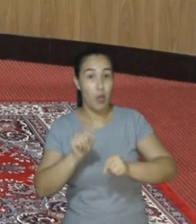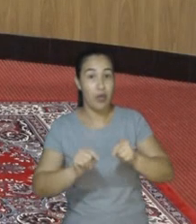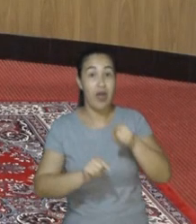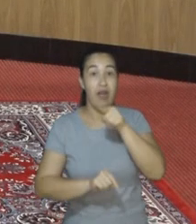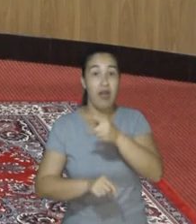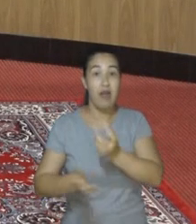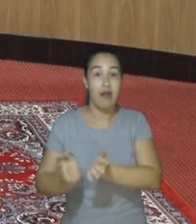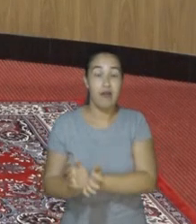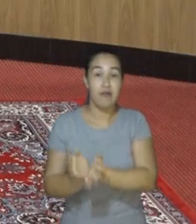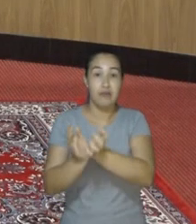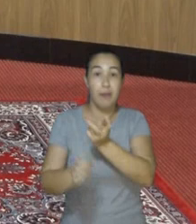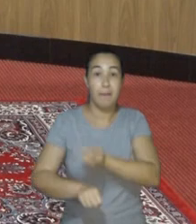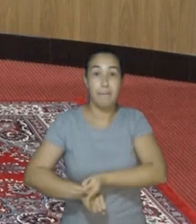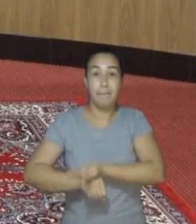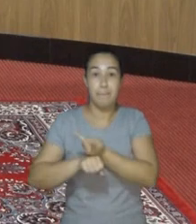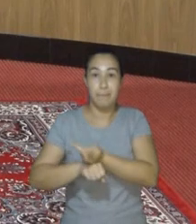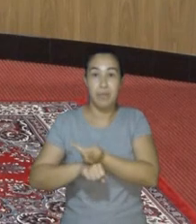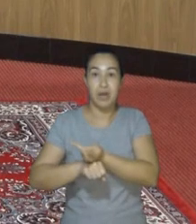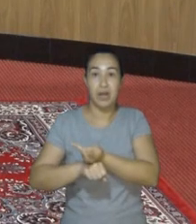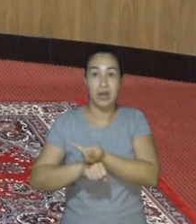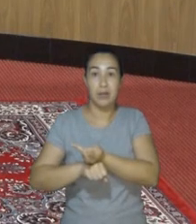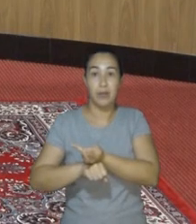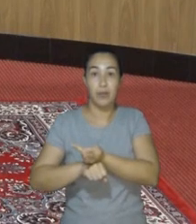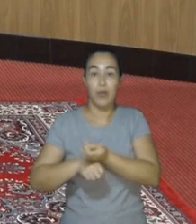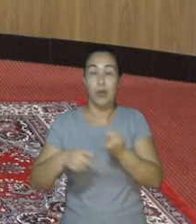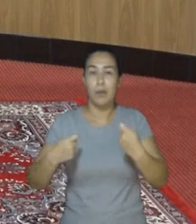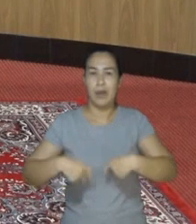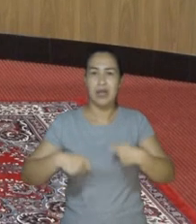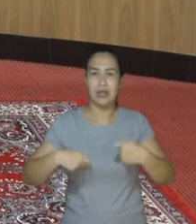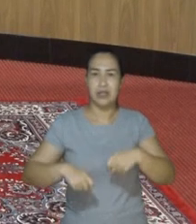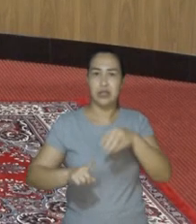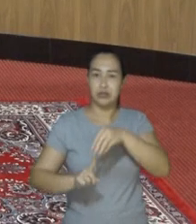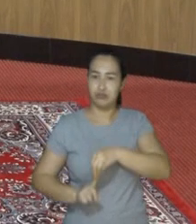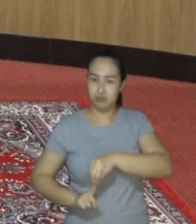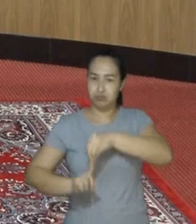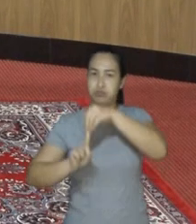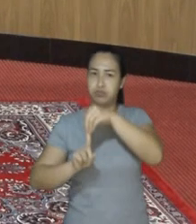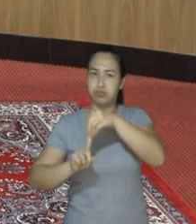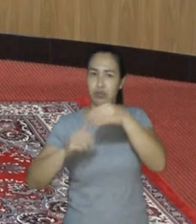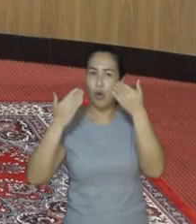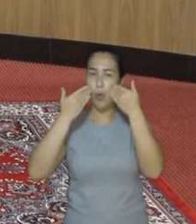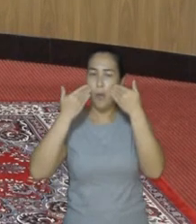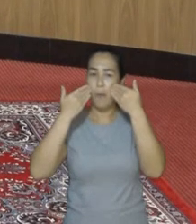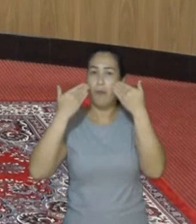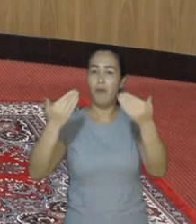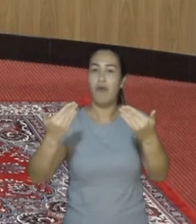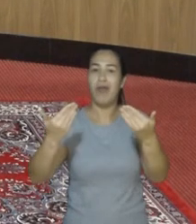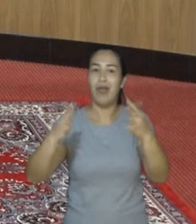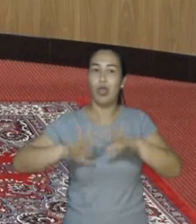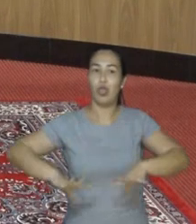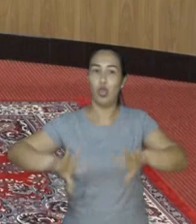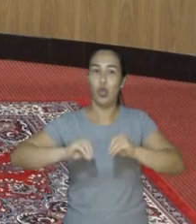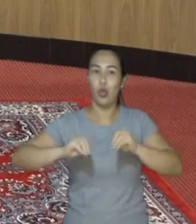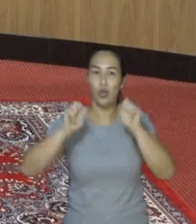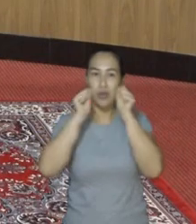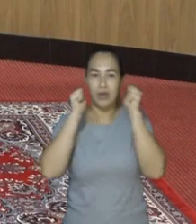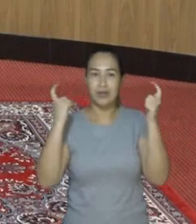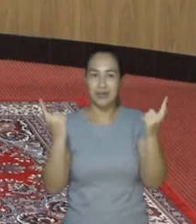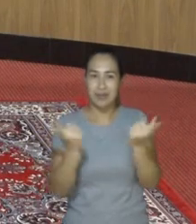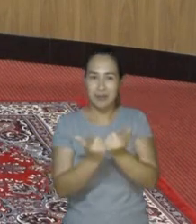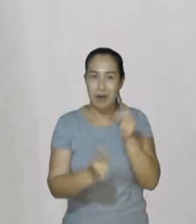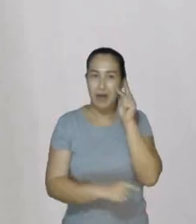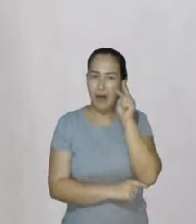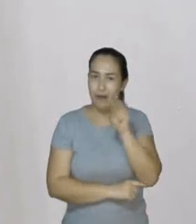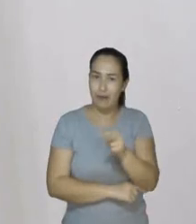troféu esteja no hall de entrada, em modelo de destaque, em posição de destaque, para mostrar. A Assembleia Legislativa de Santa Catarina, durante o